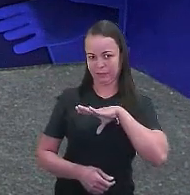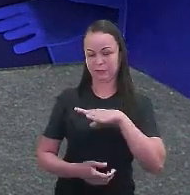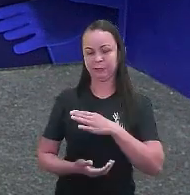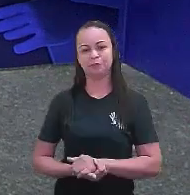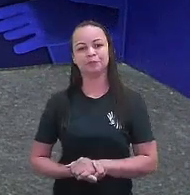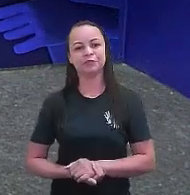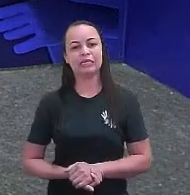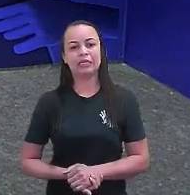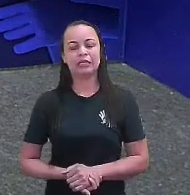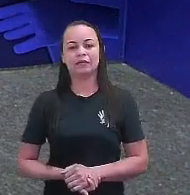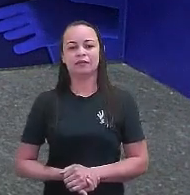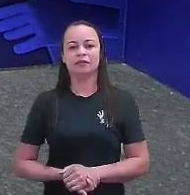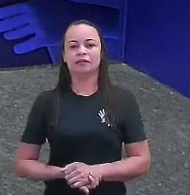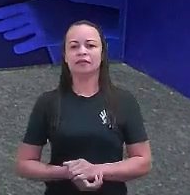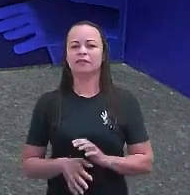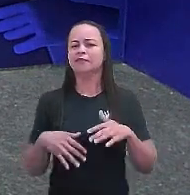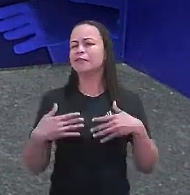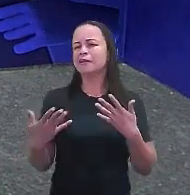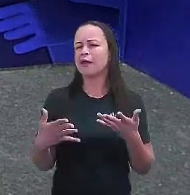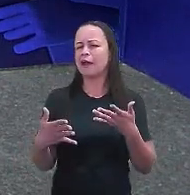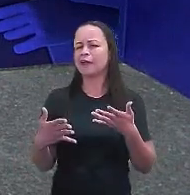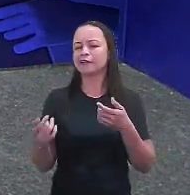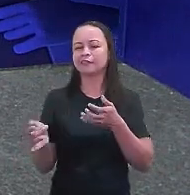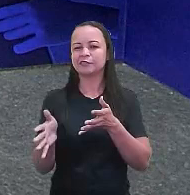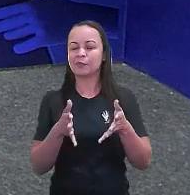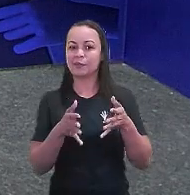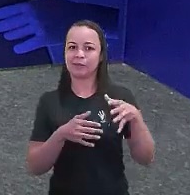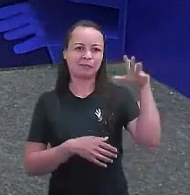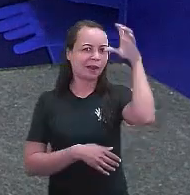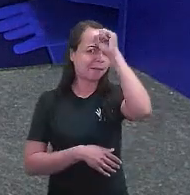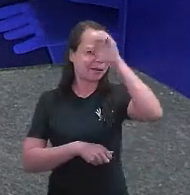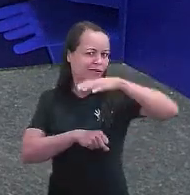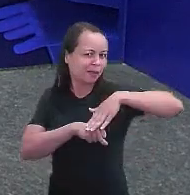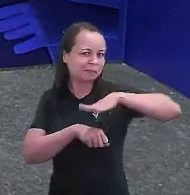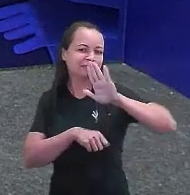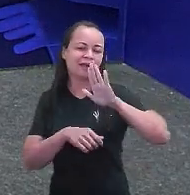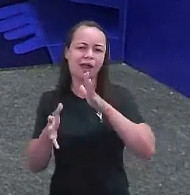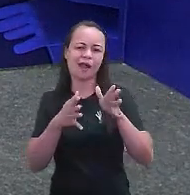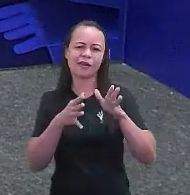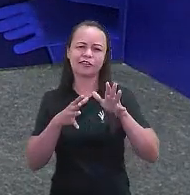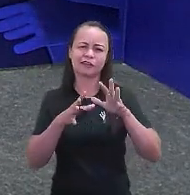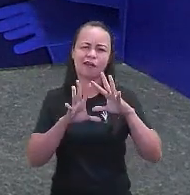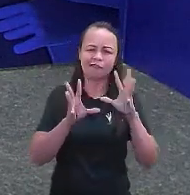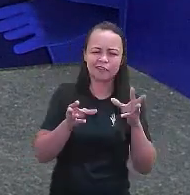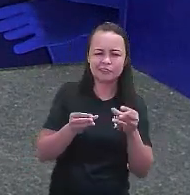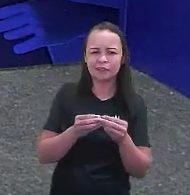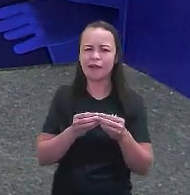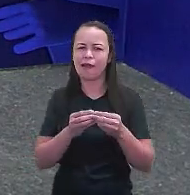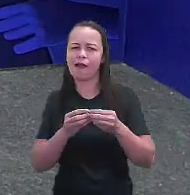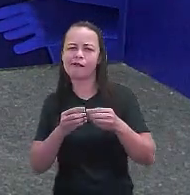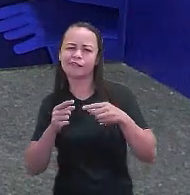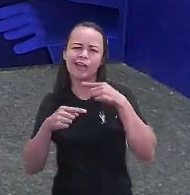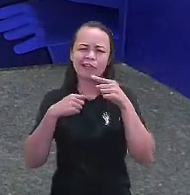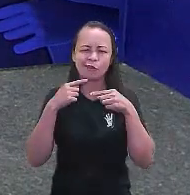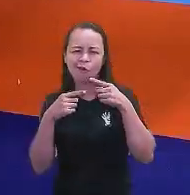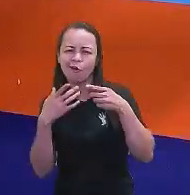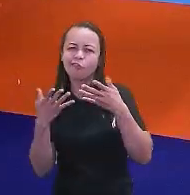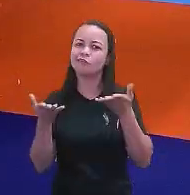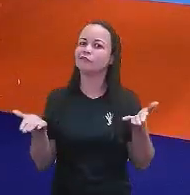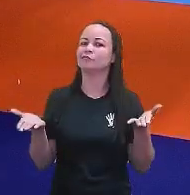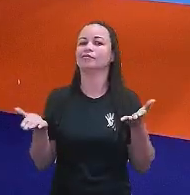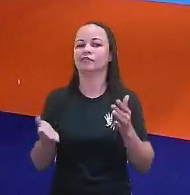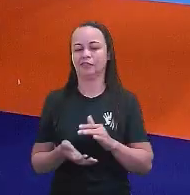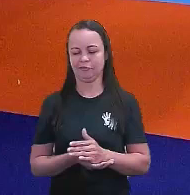portuguesa. E aí, preparados para aprender muito, revisar, tirar dúvidas? Então vamos lá.